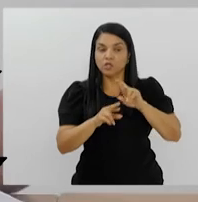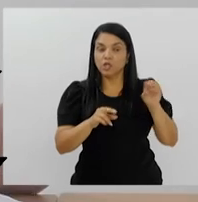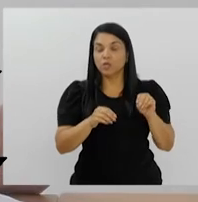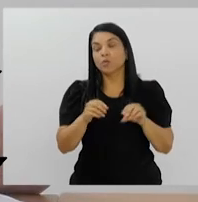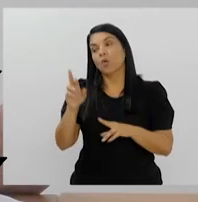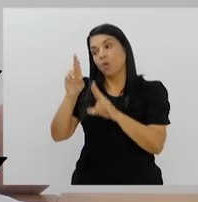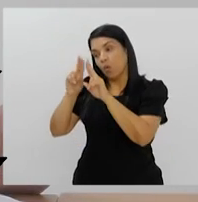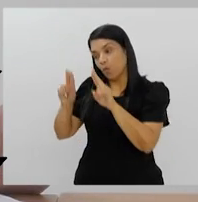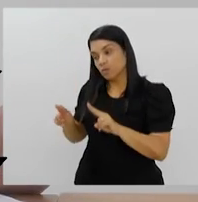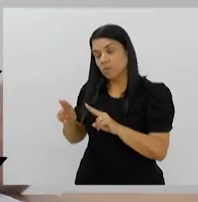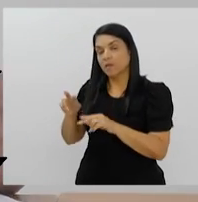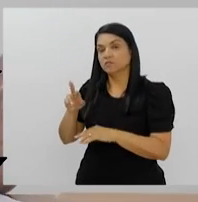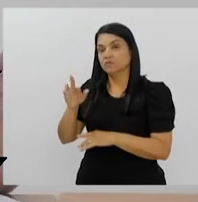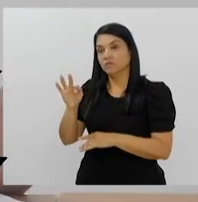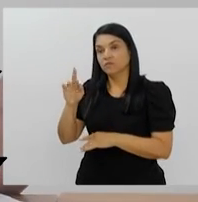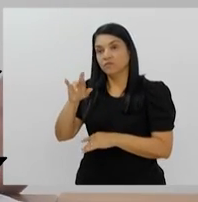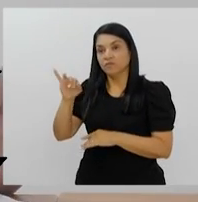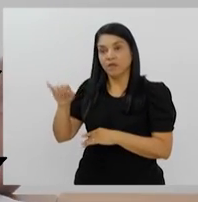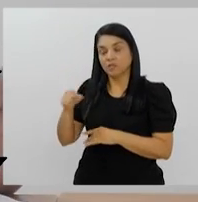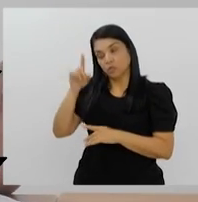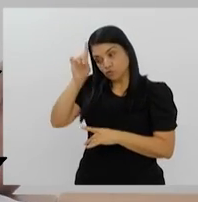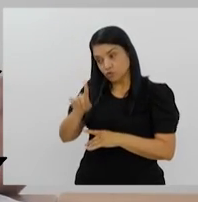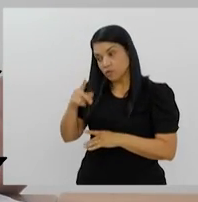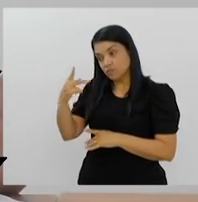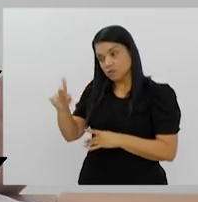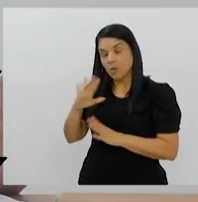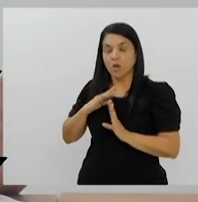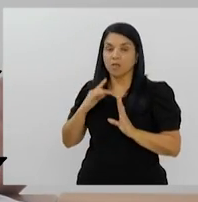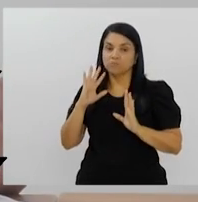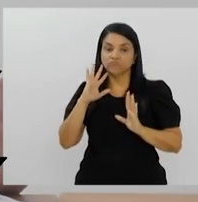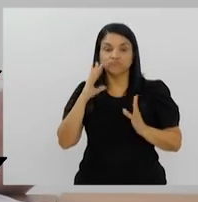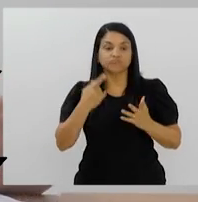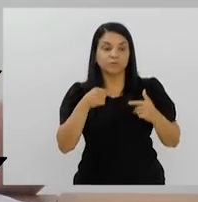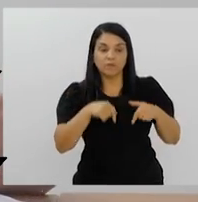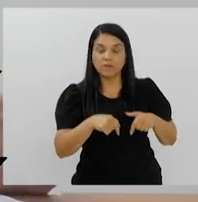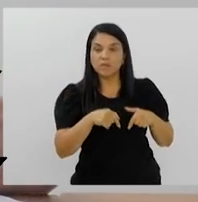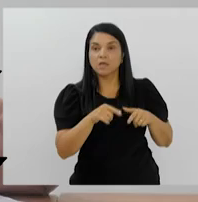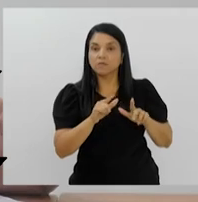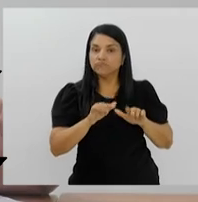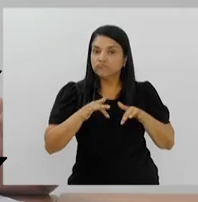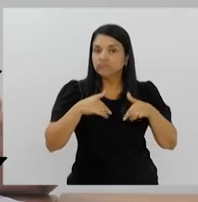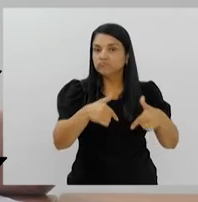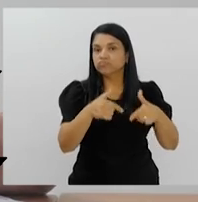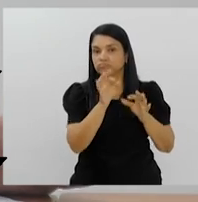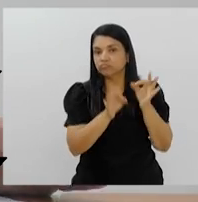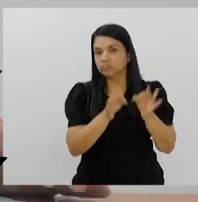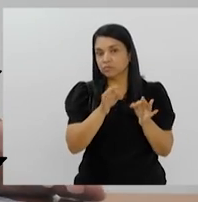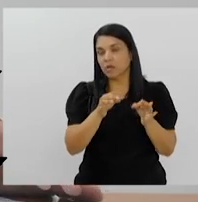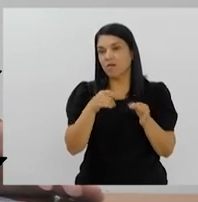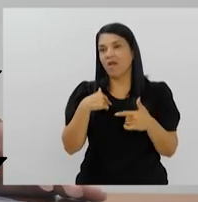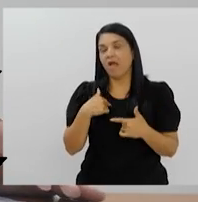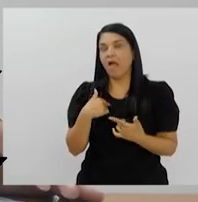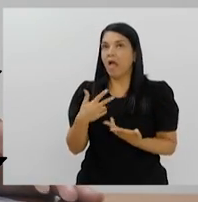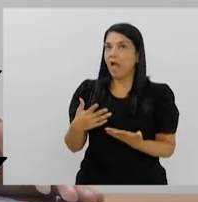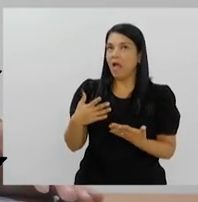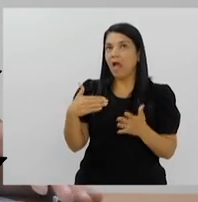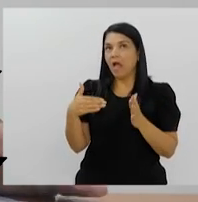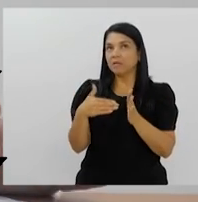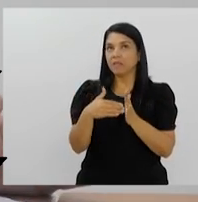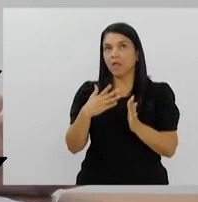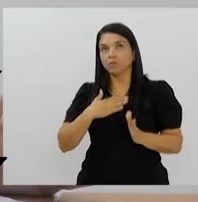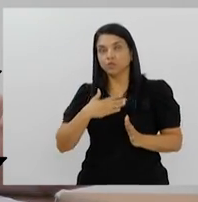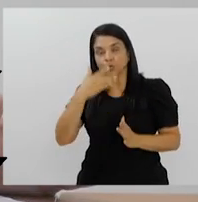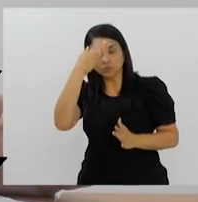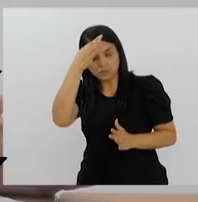um direito constitucional seu aí a gente adota as medidas judiciais que a ch cab mas o senhor por favor não insista nessa tese que Até onde eu sei eu só falo